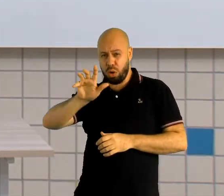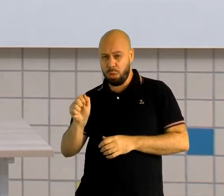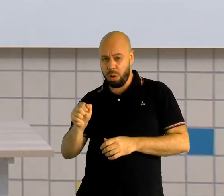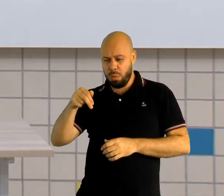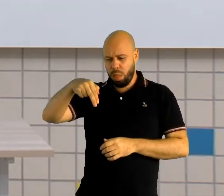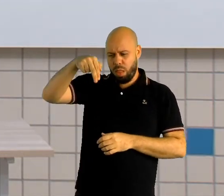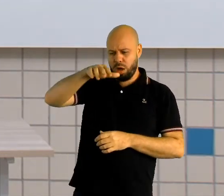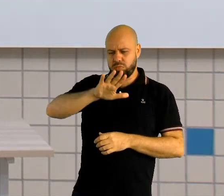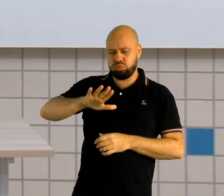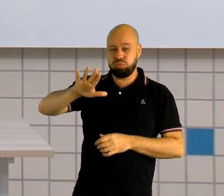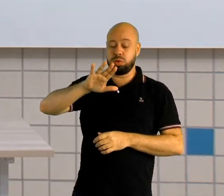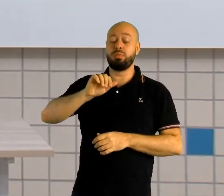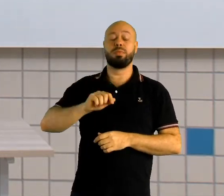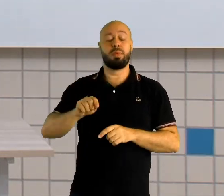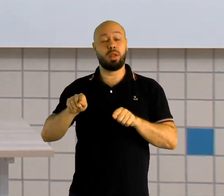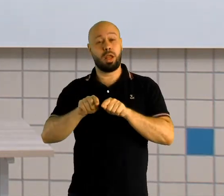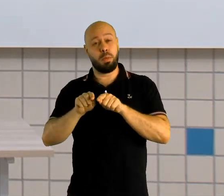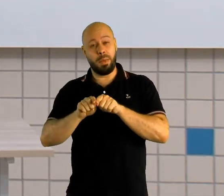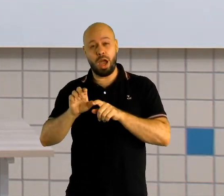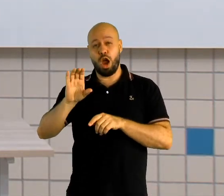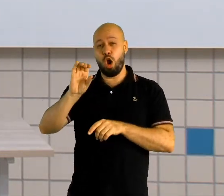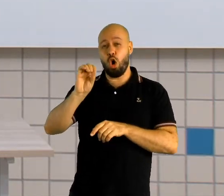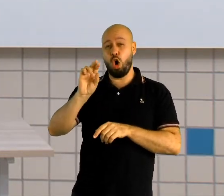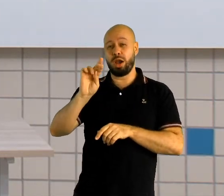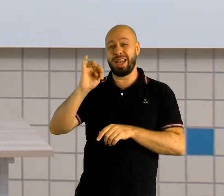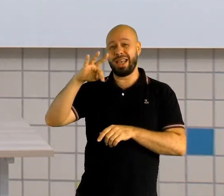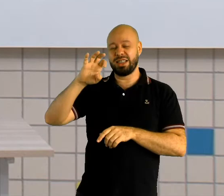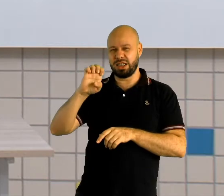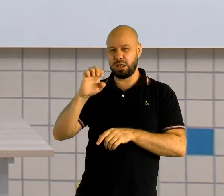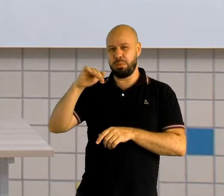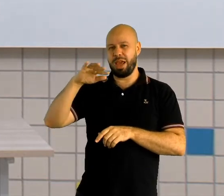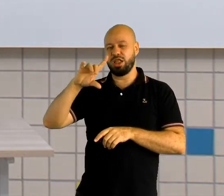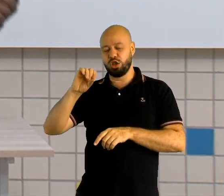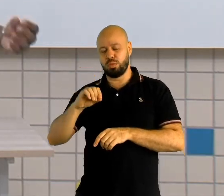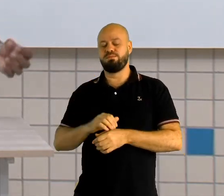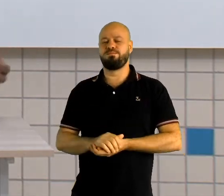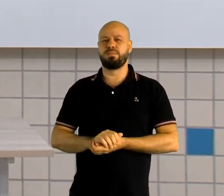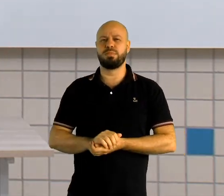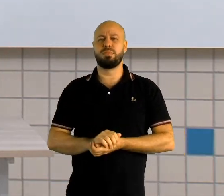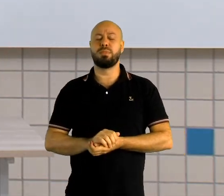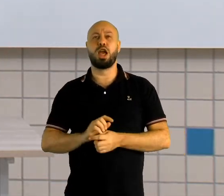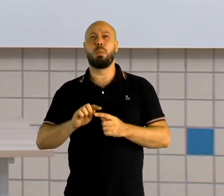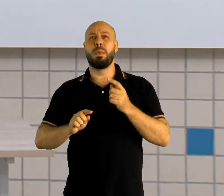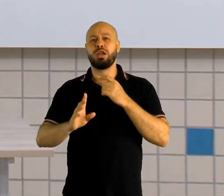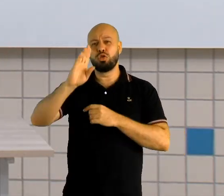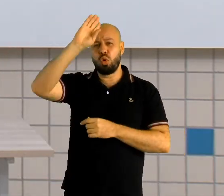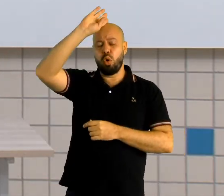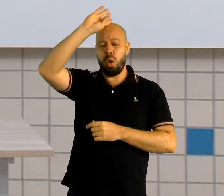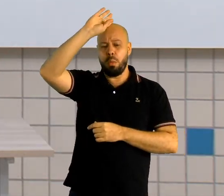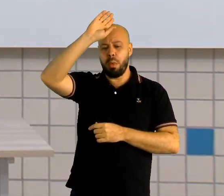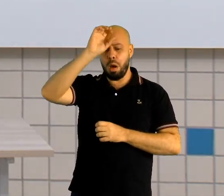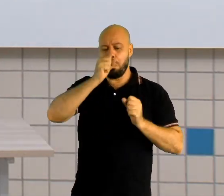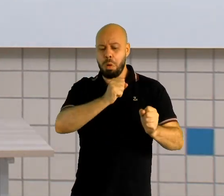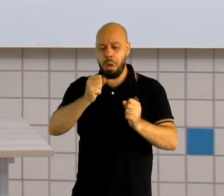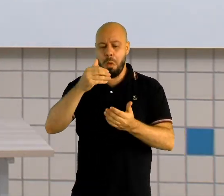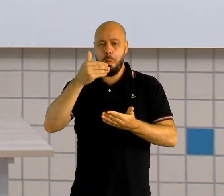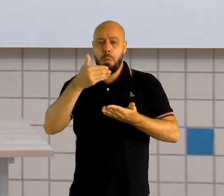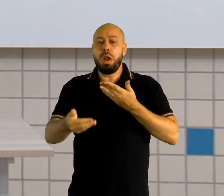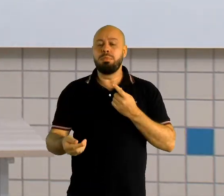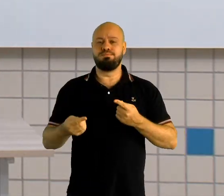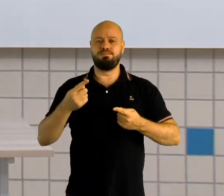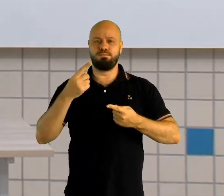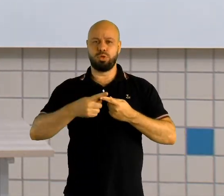Médio. Como Roma perdeu o seu poder? Roma perdeu o seu poder por várias causas. Entre as causas